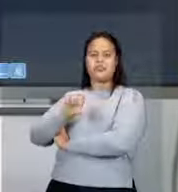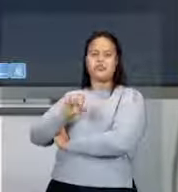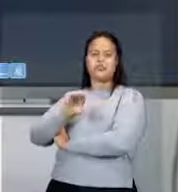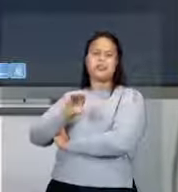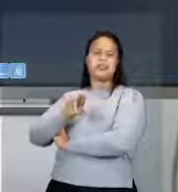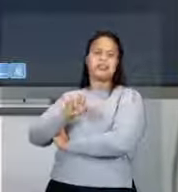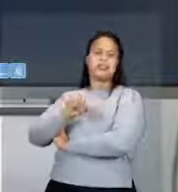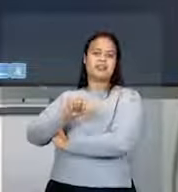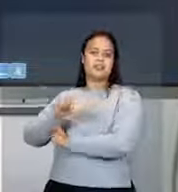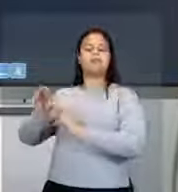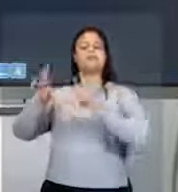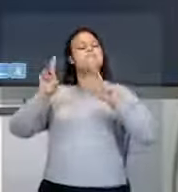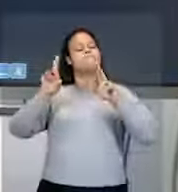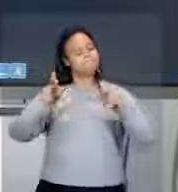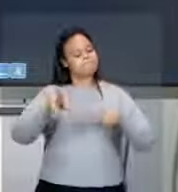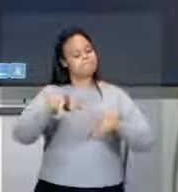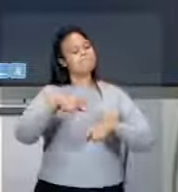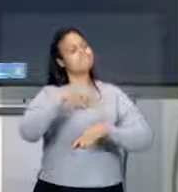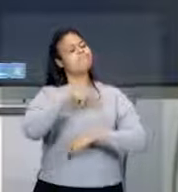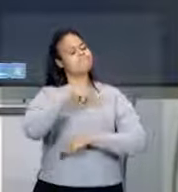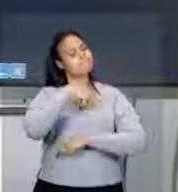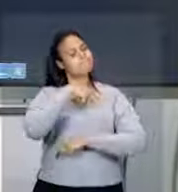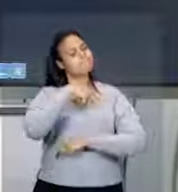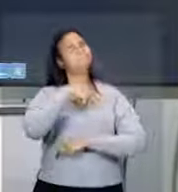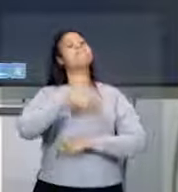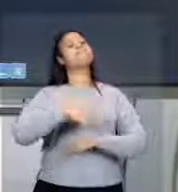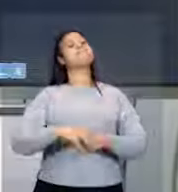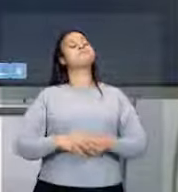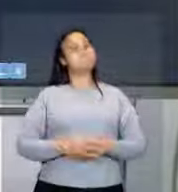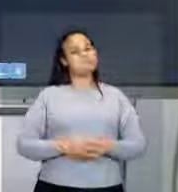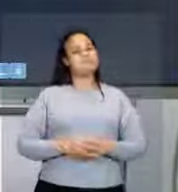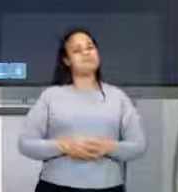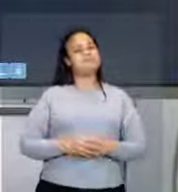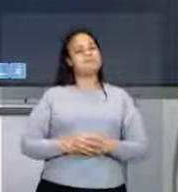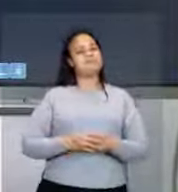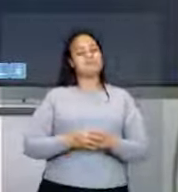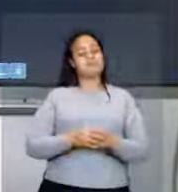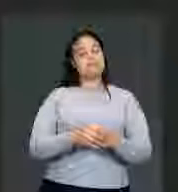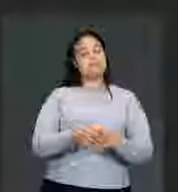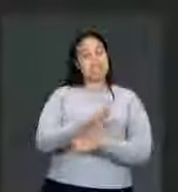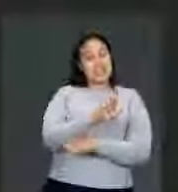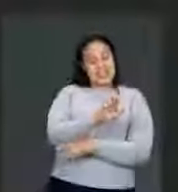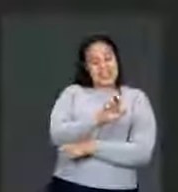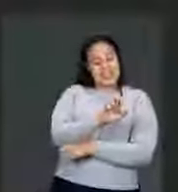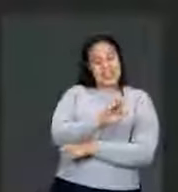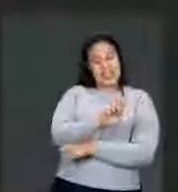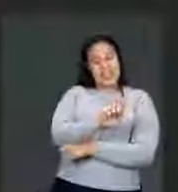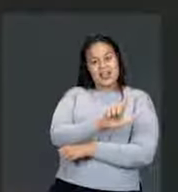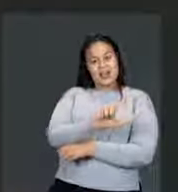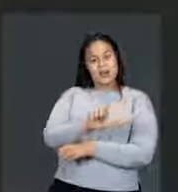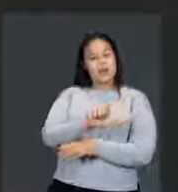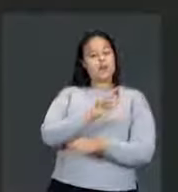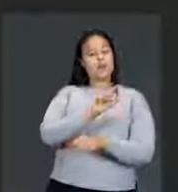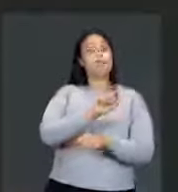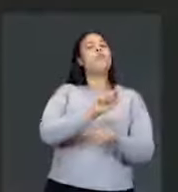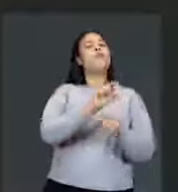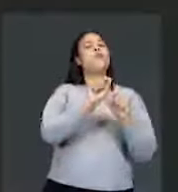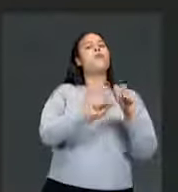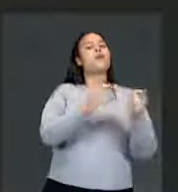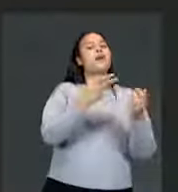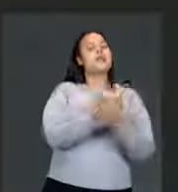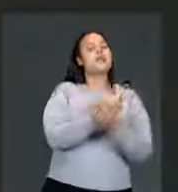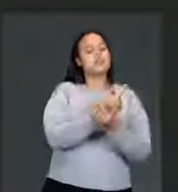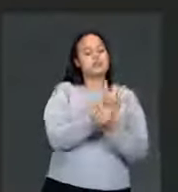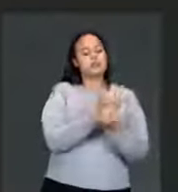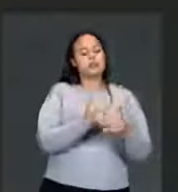Temos aí a diferença, terceiro ano. Corrente elétrica real. Na corrente elétrica real, a